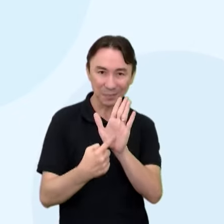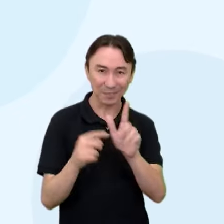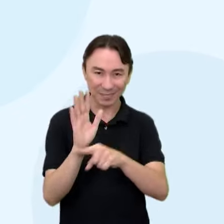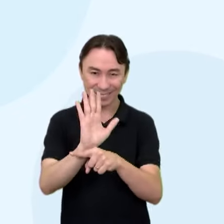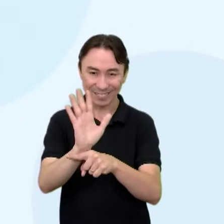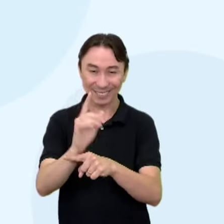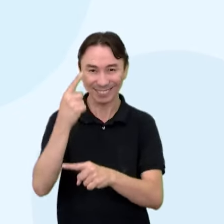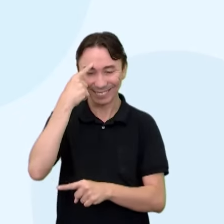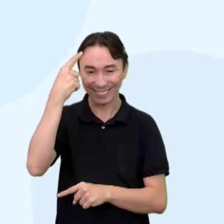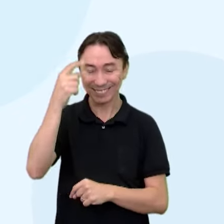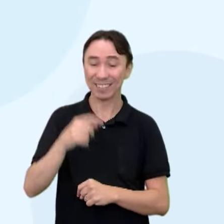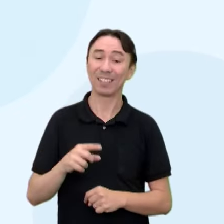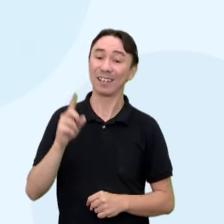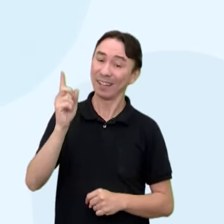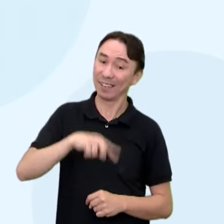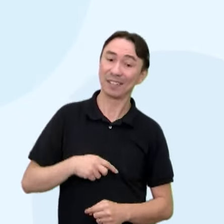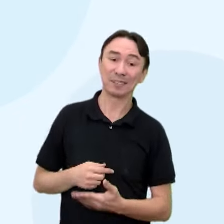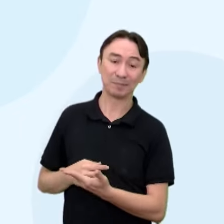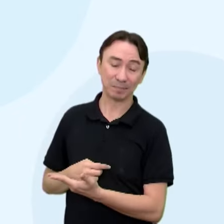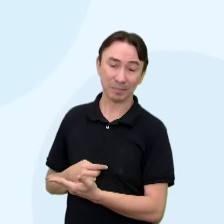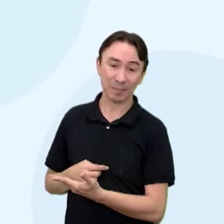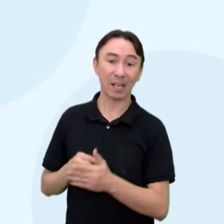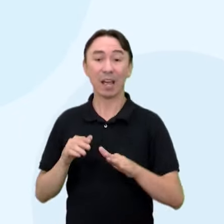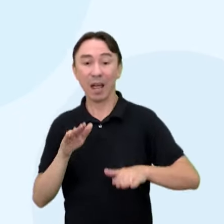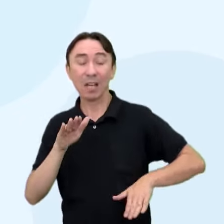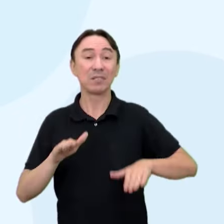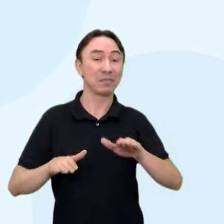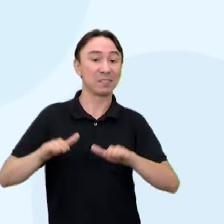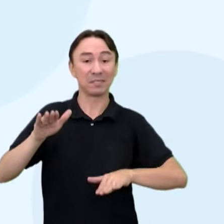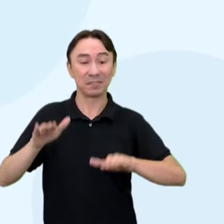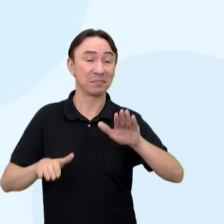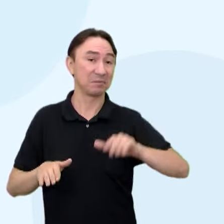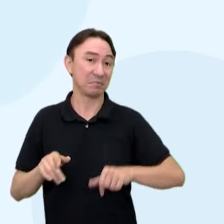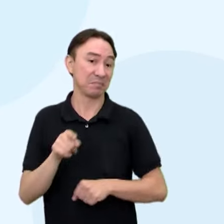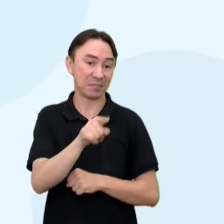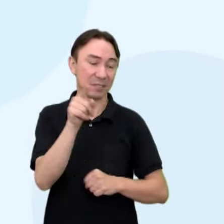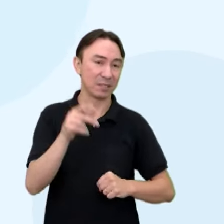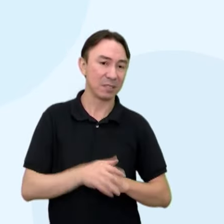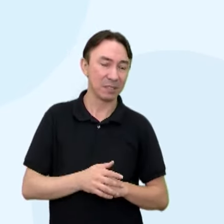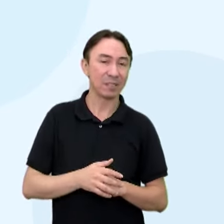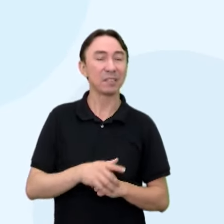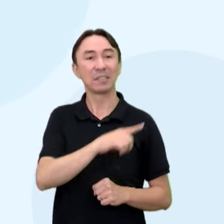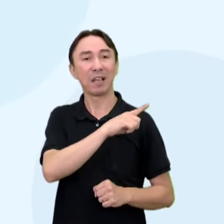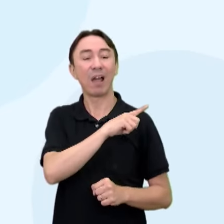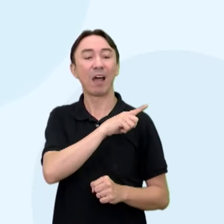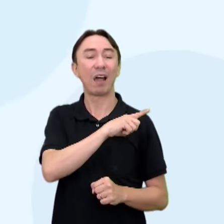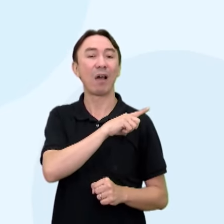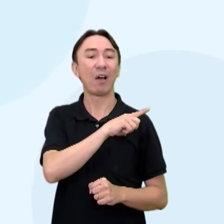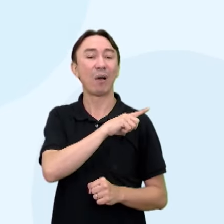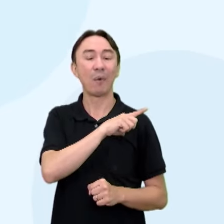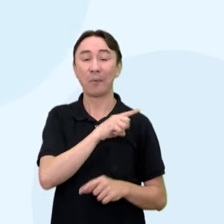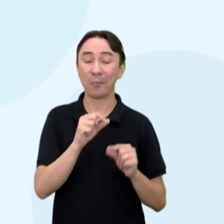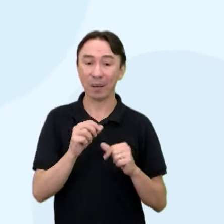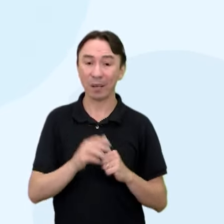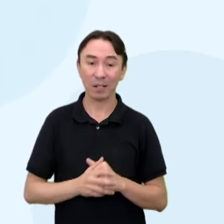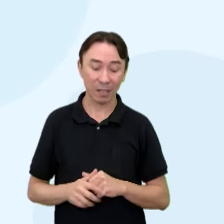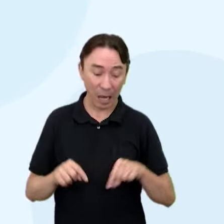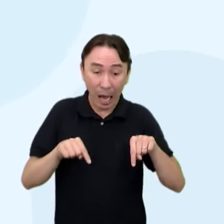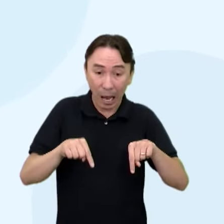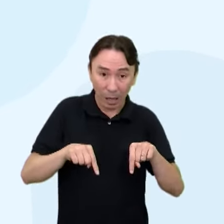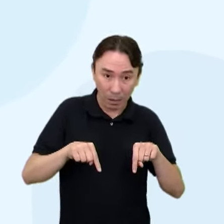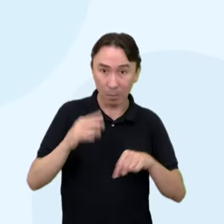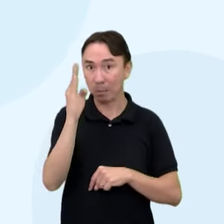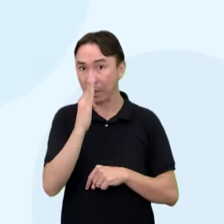Então, interessante é isso. Então, muitas vezes você tem, né, o reflexo dos tremores aqui no